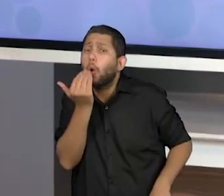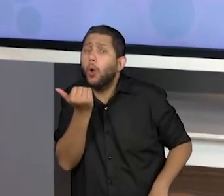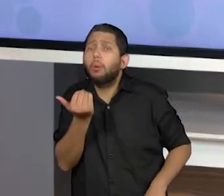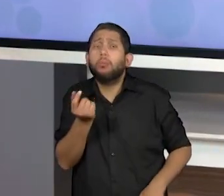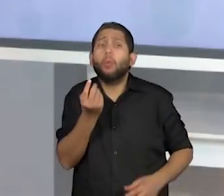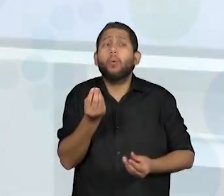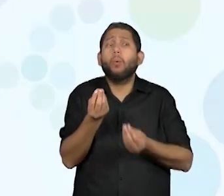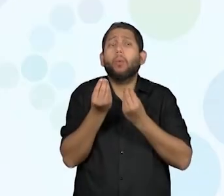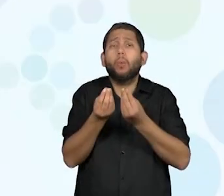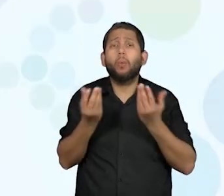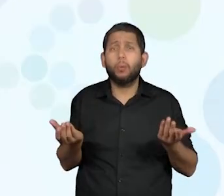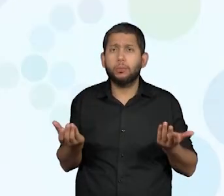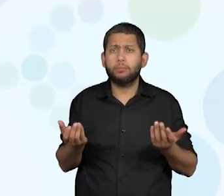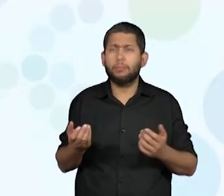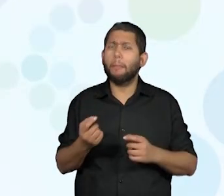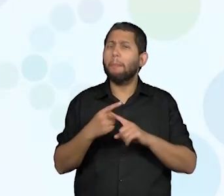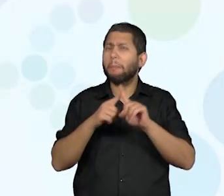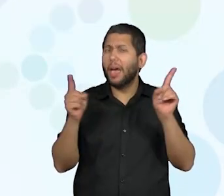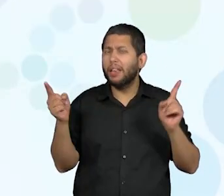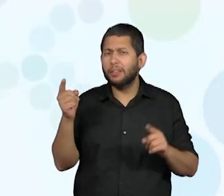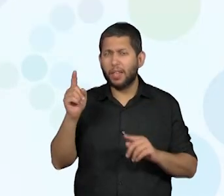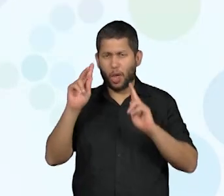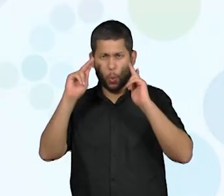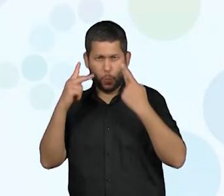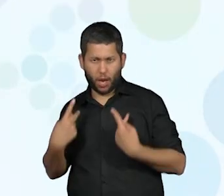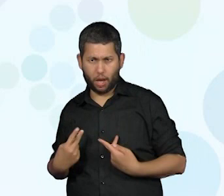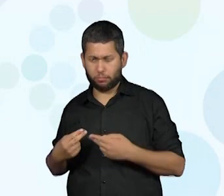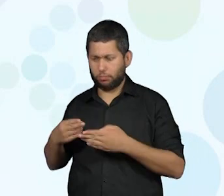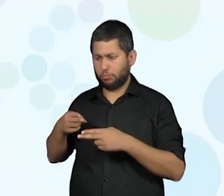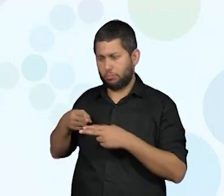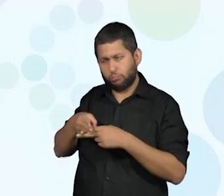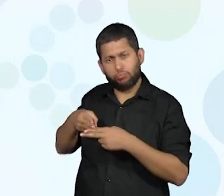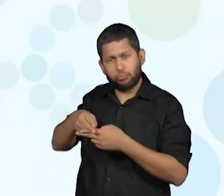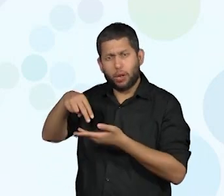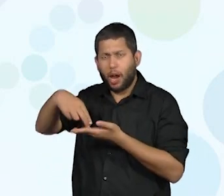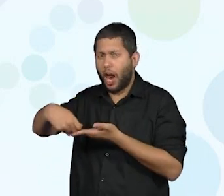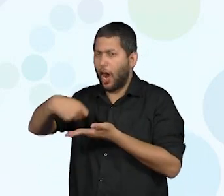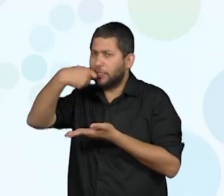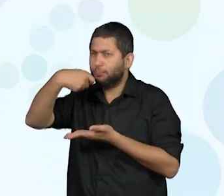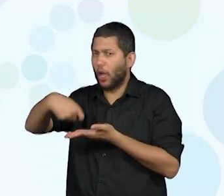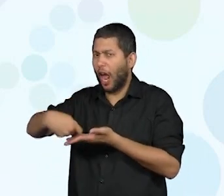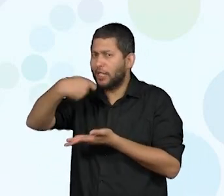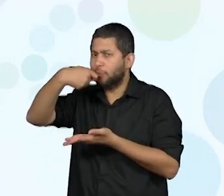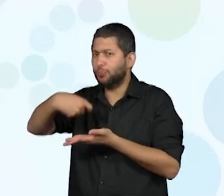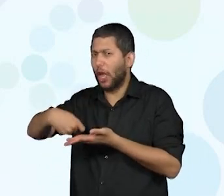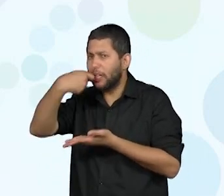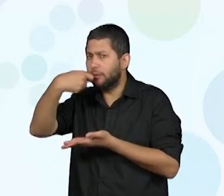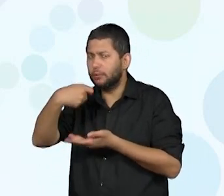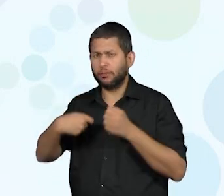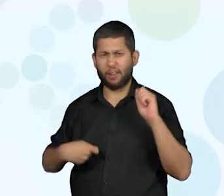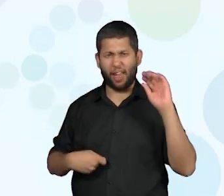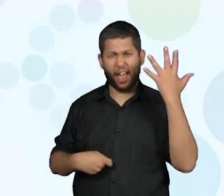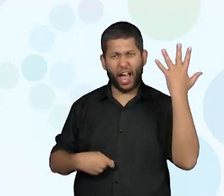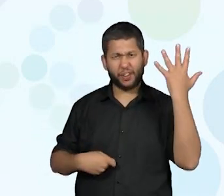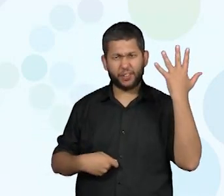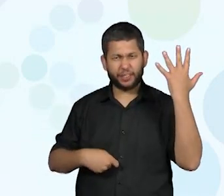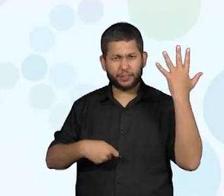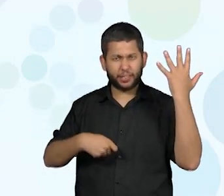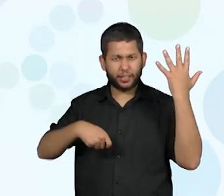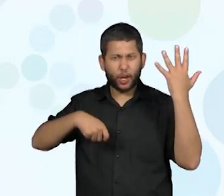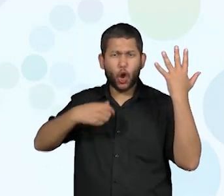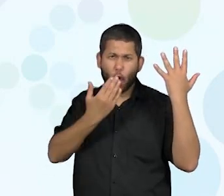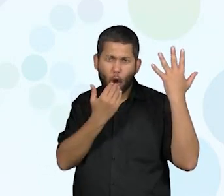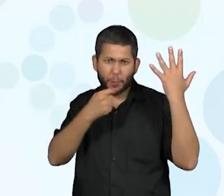vocês como as plantas se alimentam. Esse então é o nome da nossa aula. Como as plantas